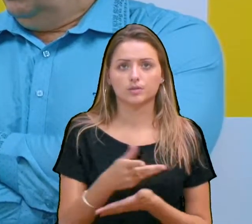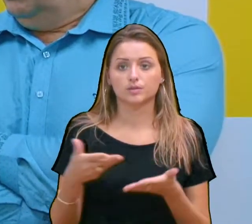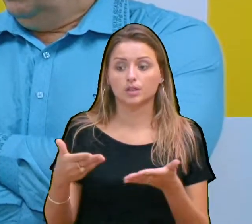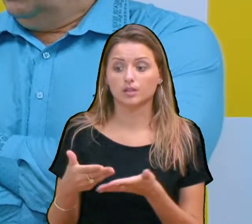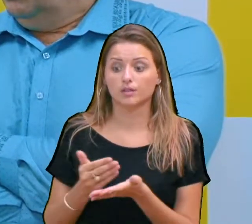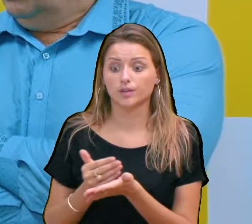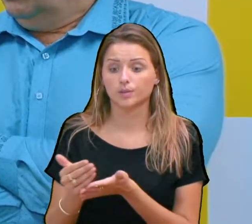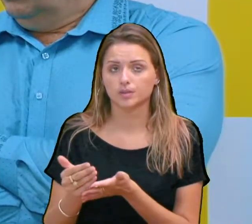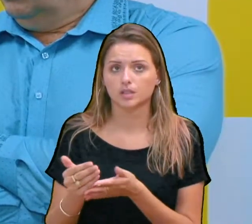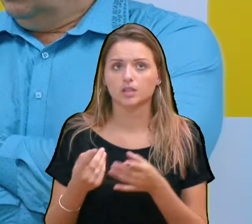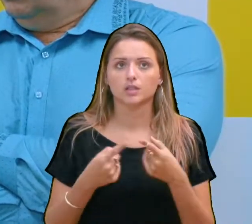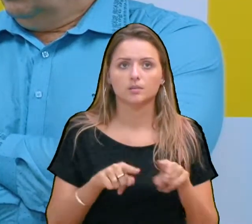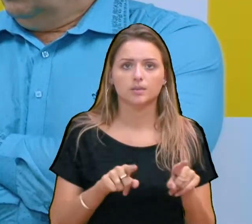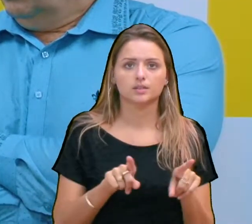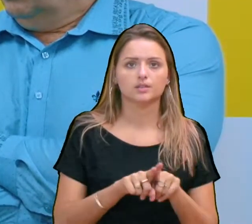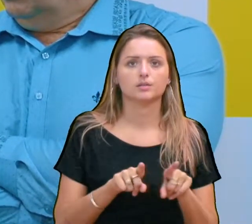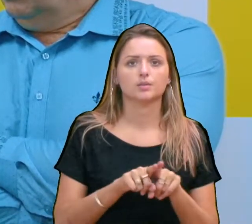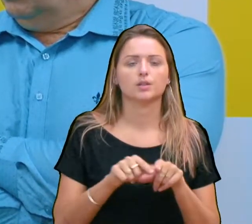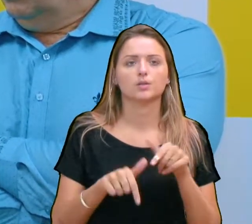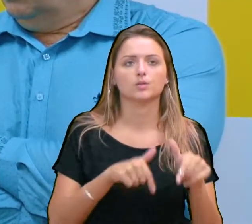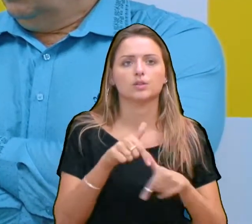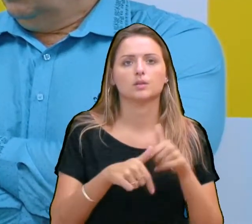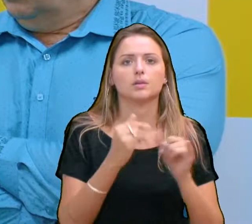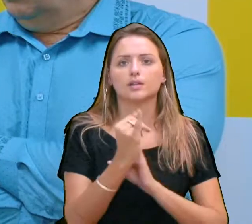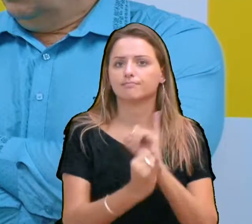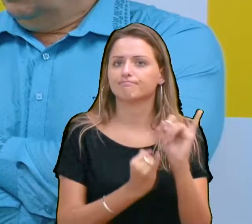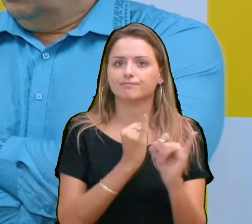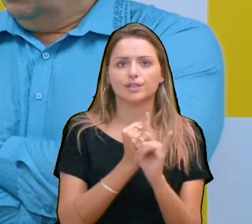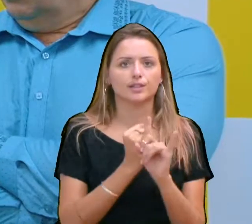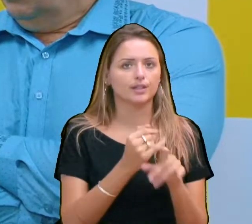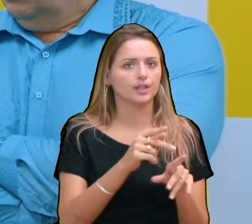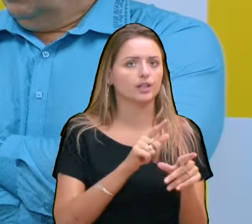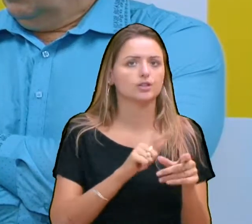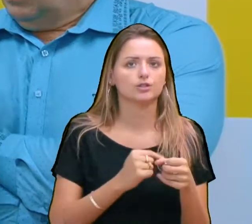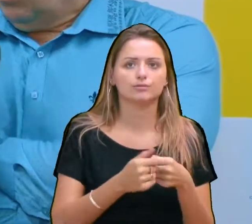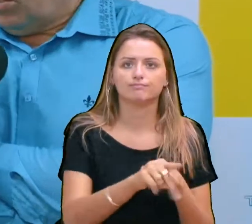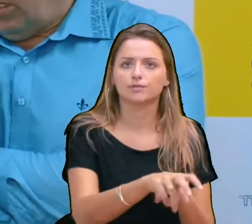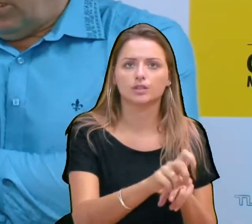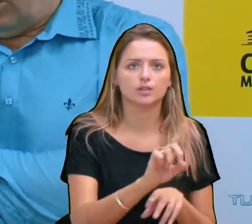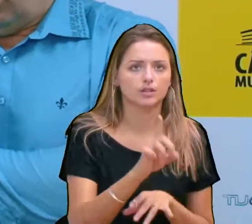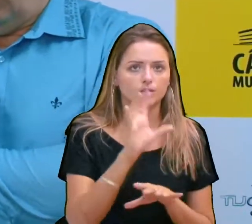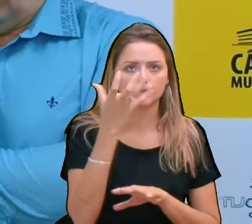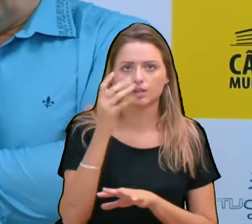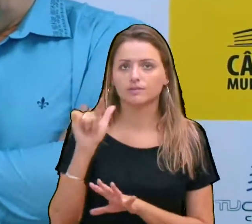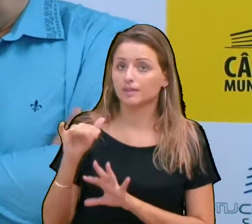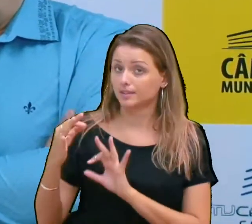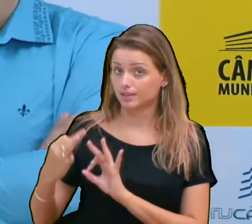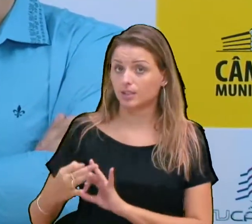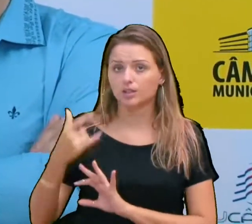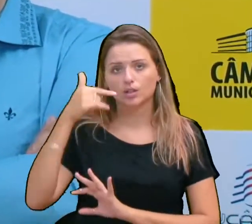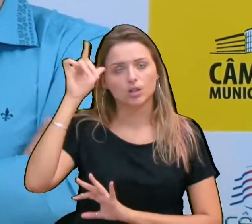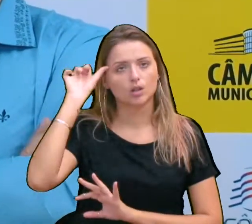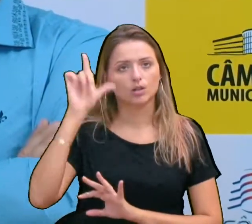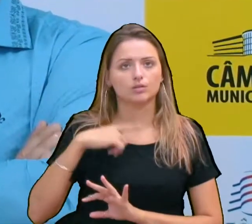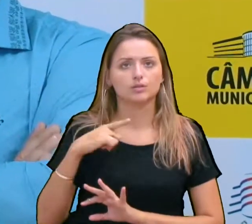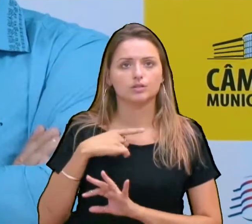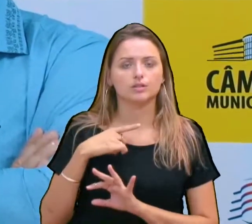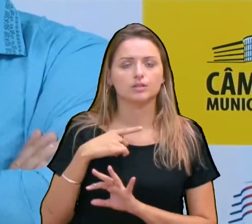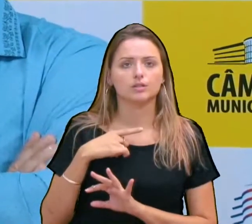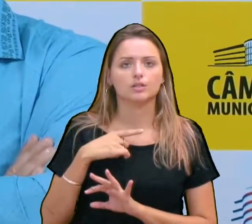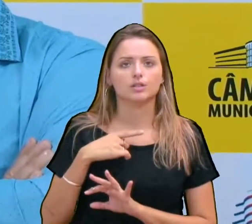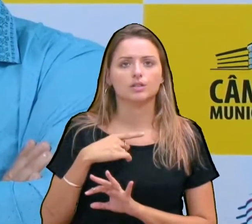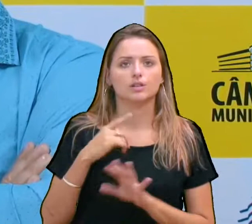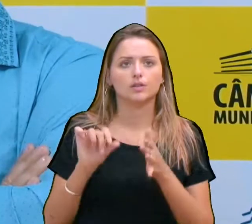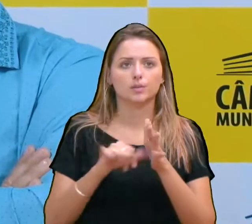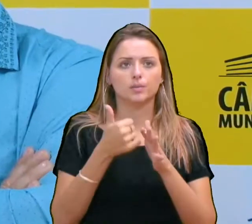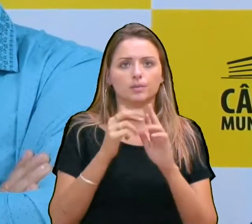exigida, mas, ao mesmo tempo, o serviço de internet no interior não resolve a situação. Com certeza. Ontem a gente teve o nosso